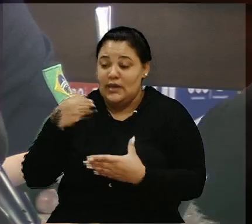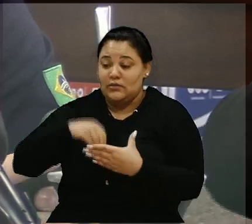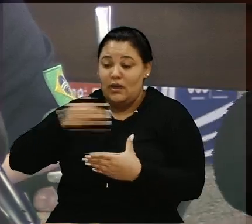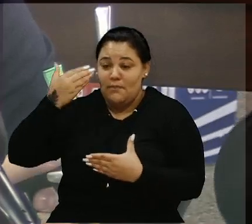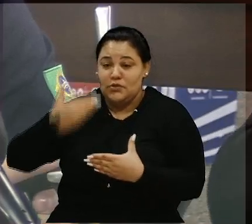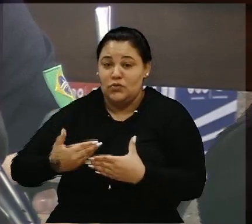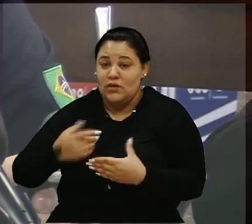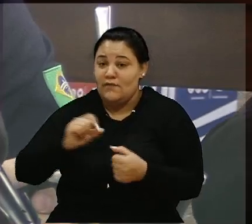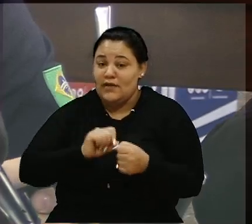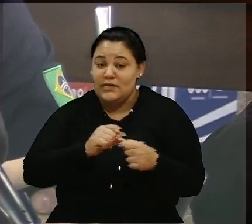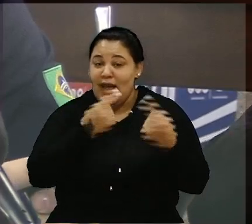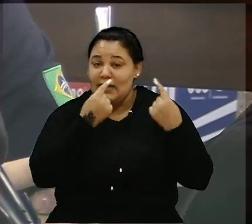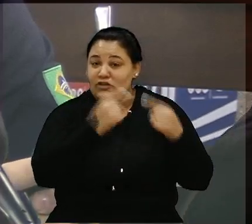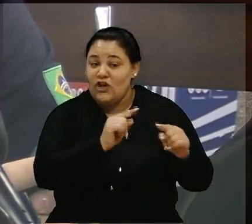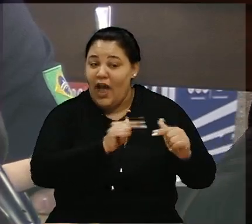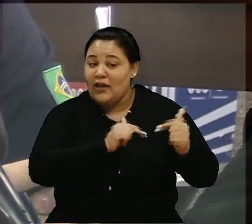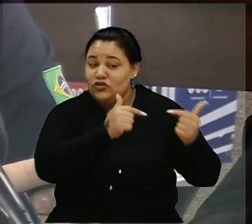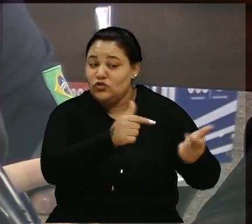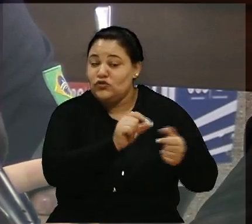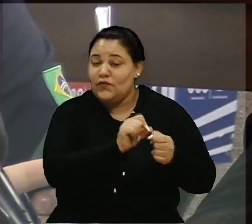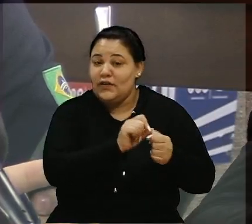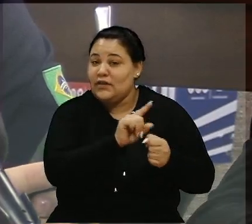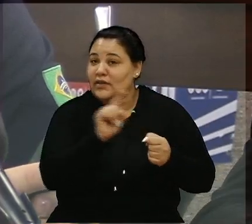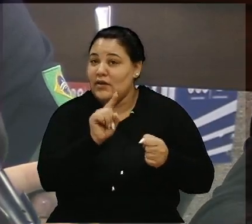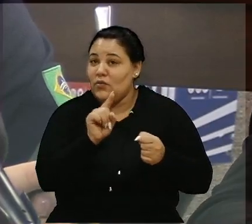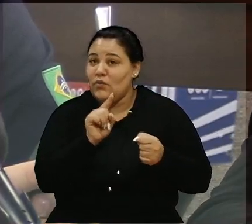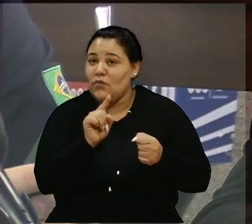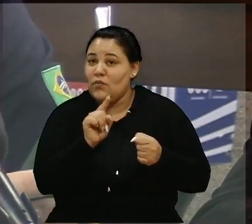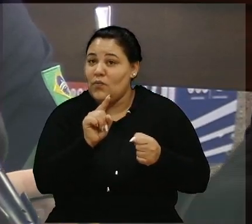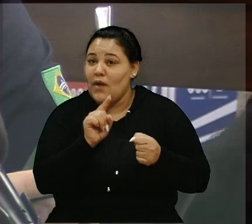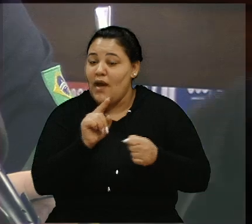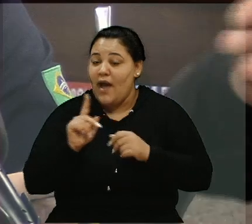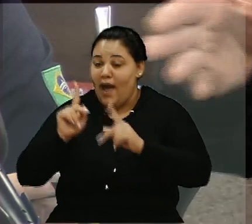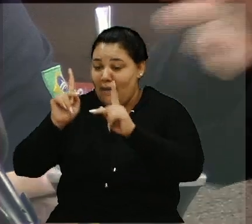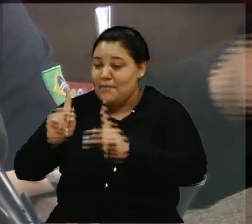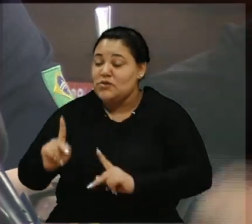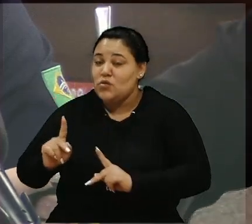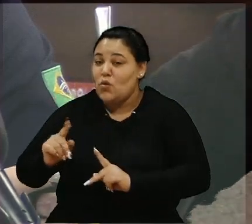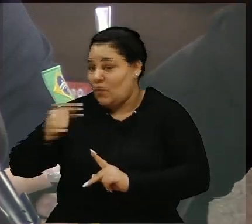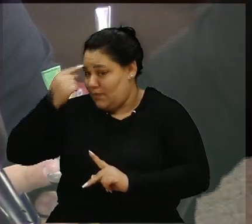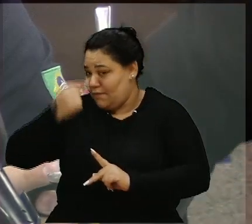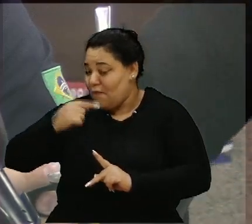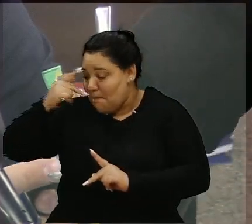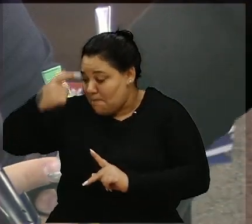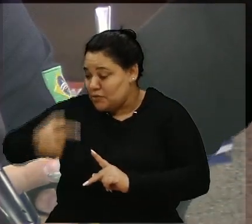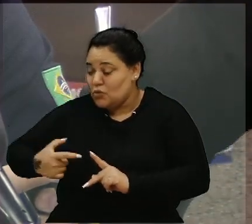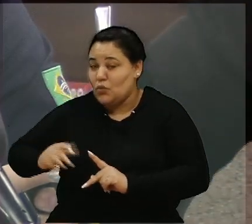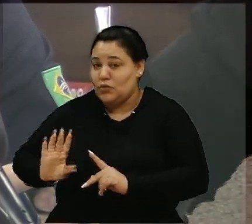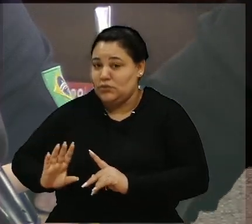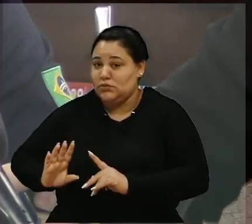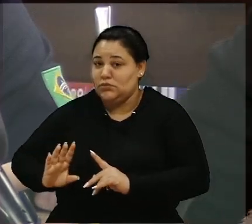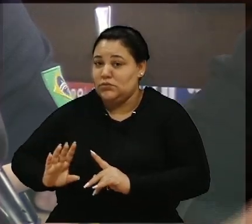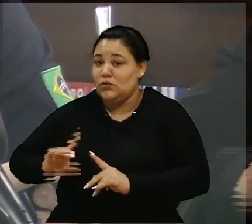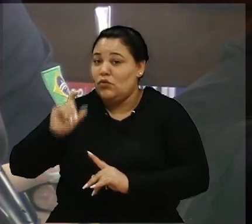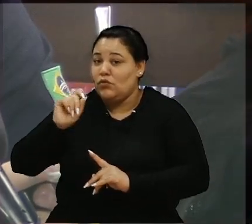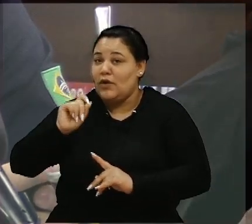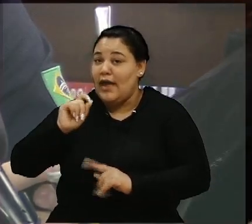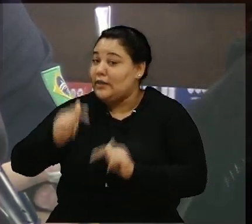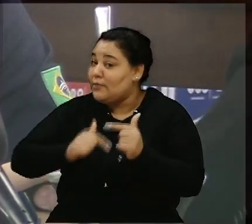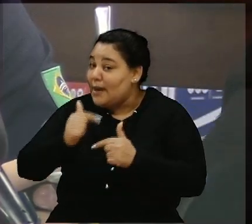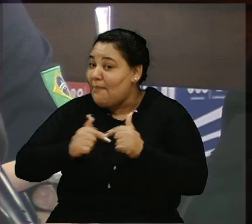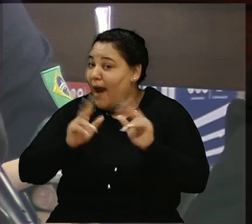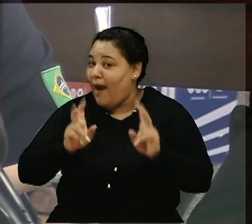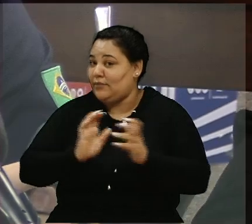é contra as ações tomadas, não contra a honra da pessoa. Porque foi aquilo que os vereadores todos falaram. Imagina o